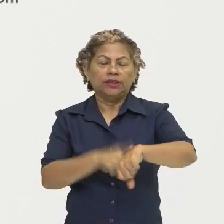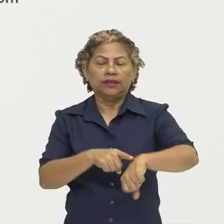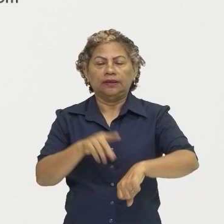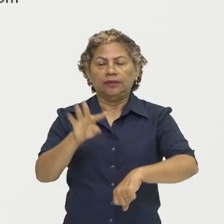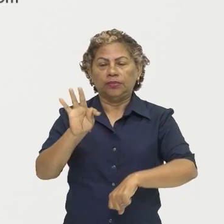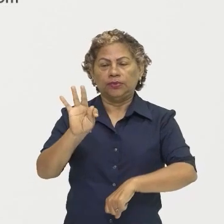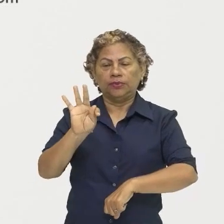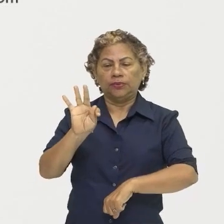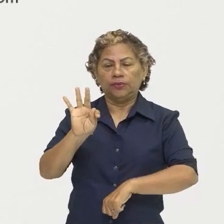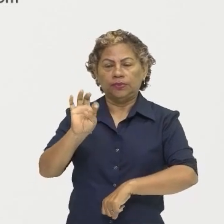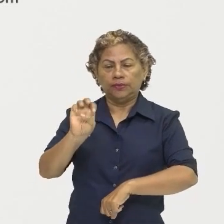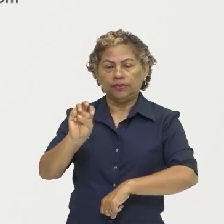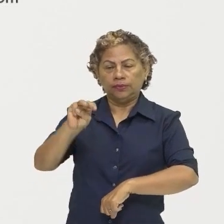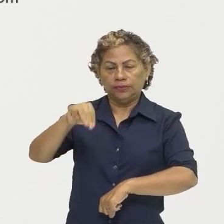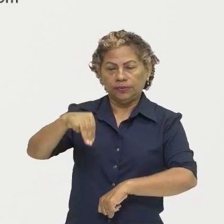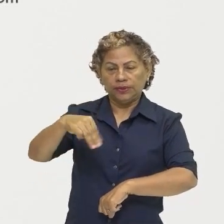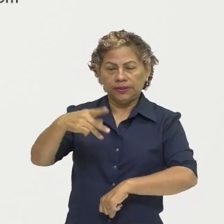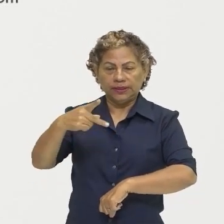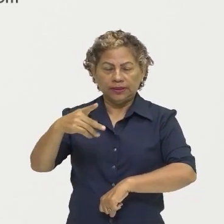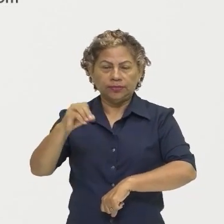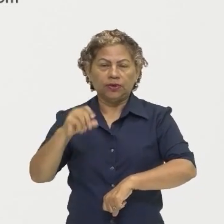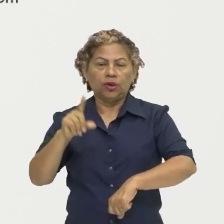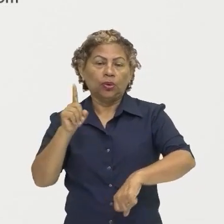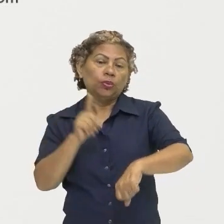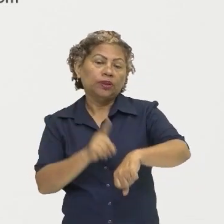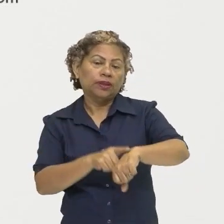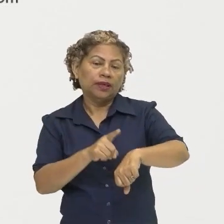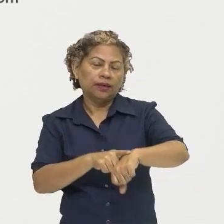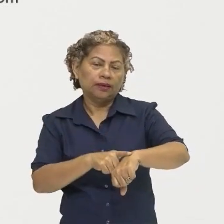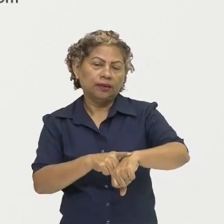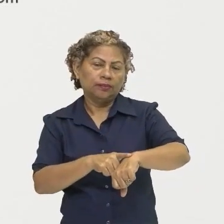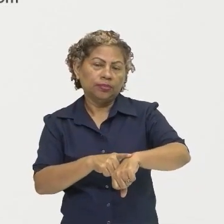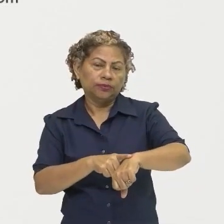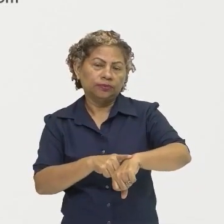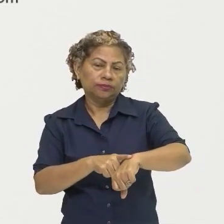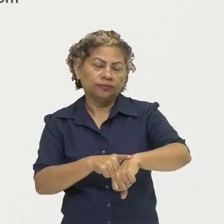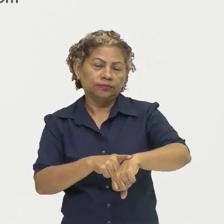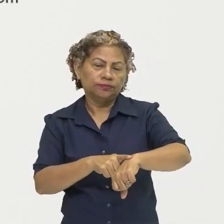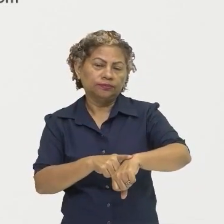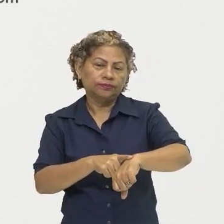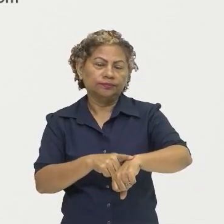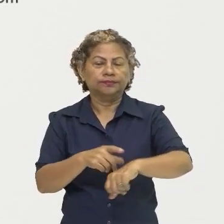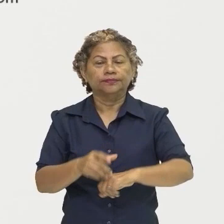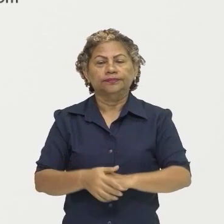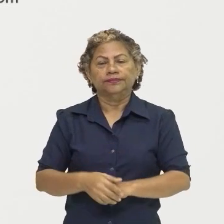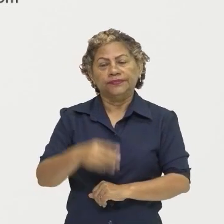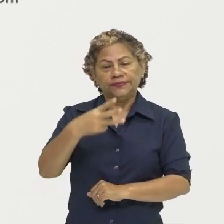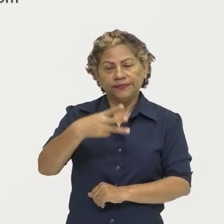O tempo, nós vamos colocar aqui o tempo de